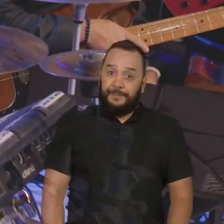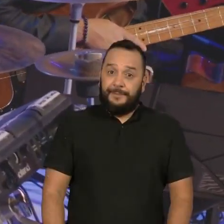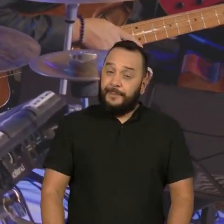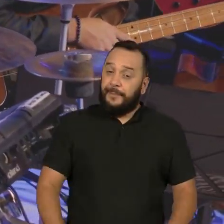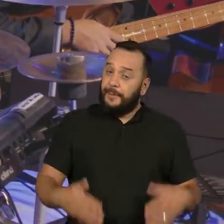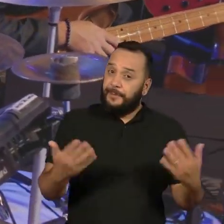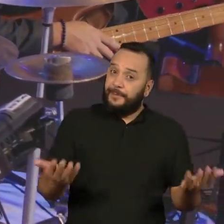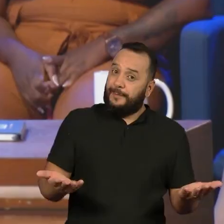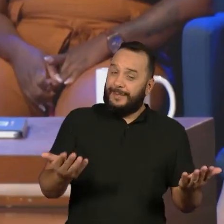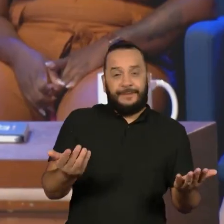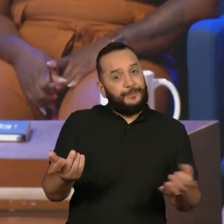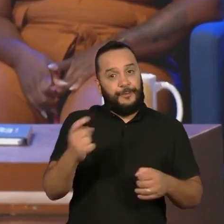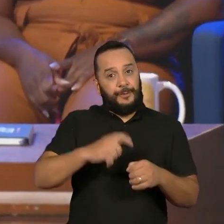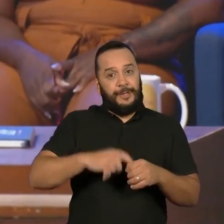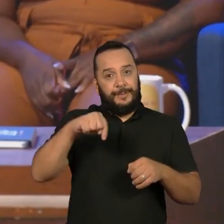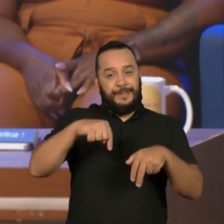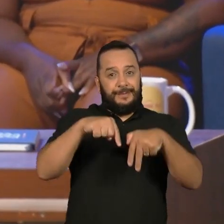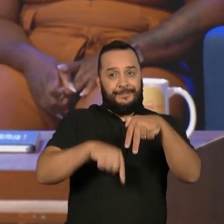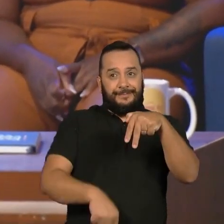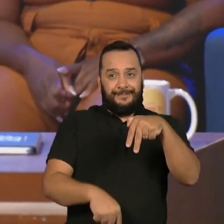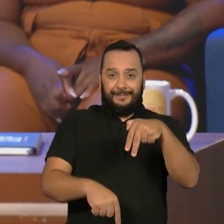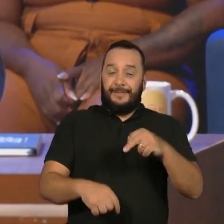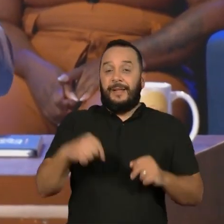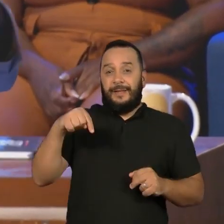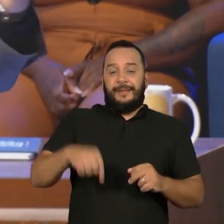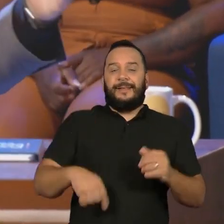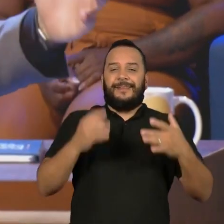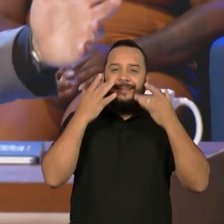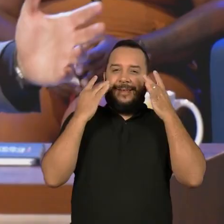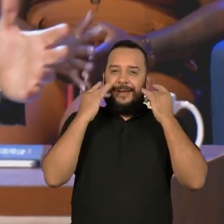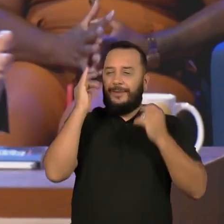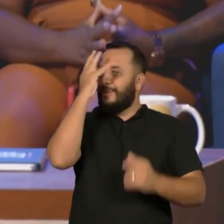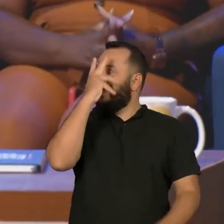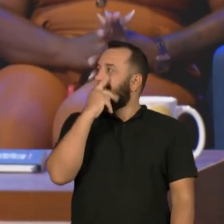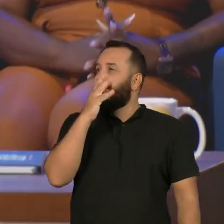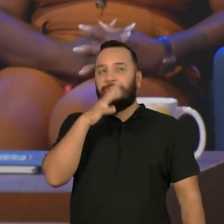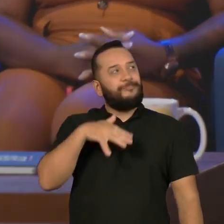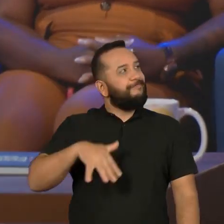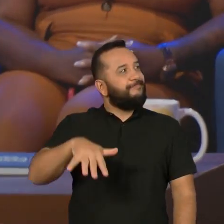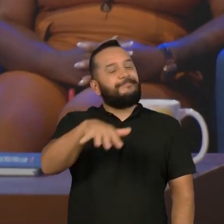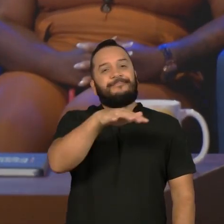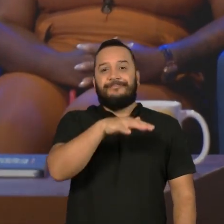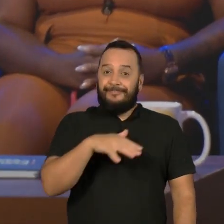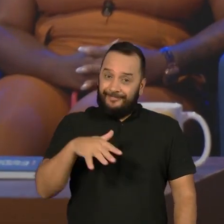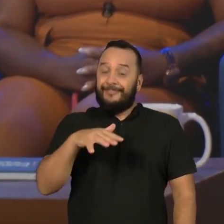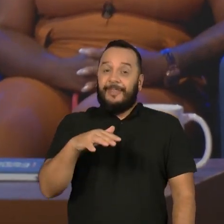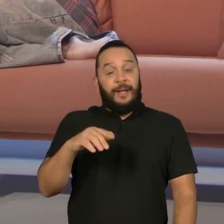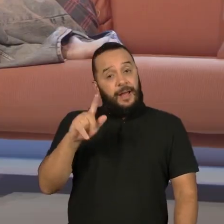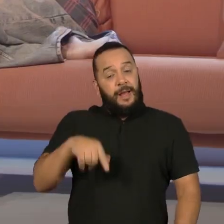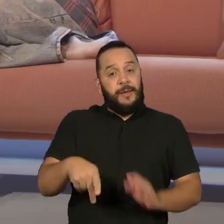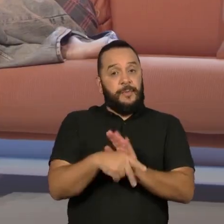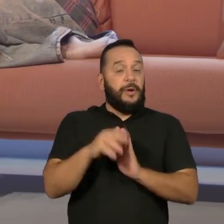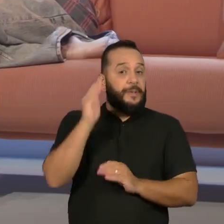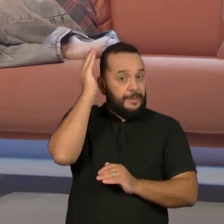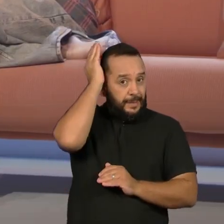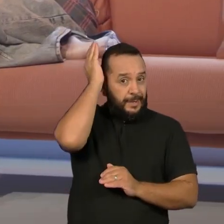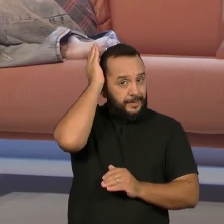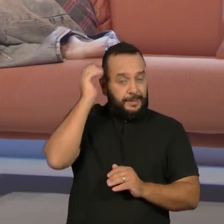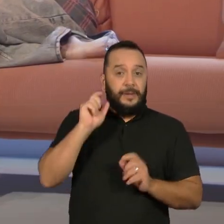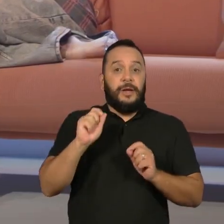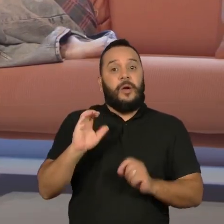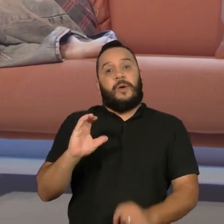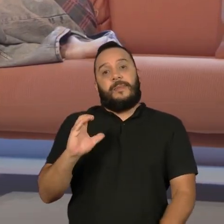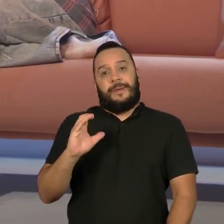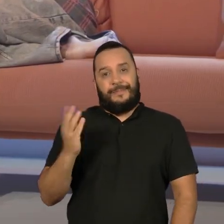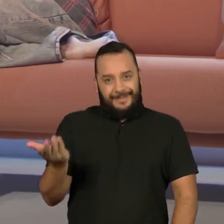Bem, estamos de volta aqui no nosso Arena dos Saberes, diretamente desse teatro lindo aqui, desse teatro de arena do Sesc Copacabana, nessa